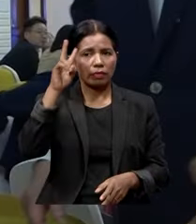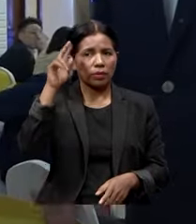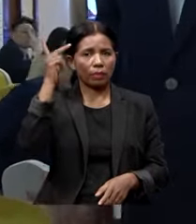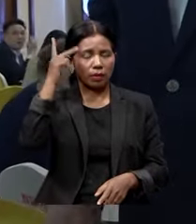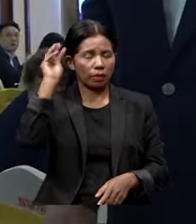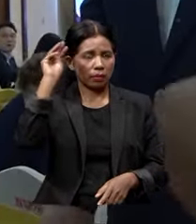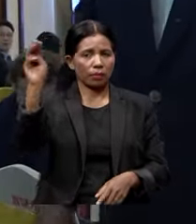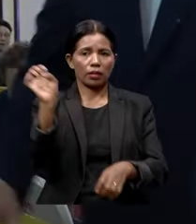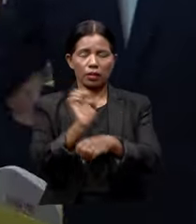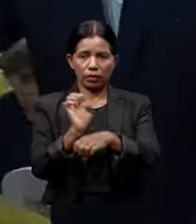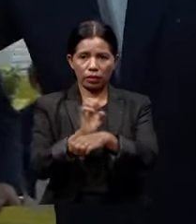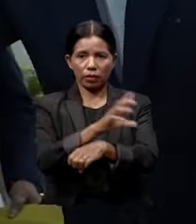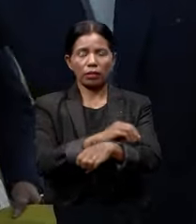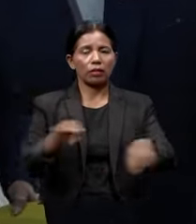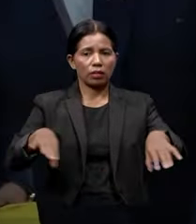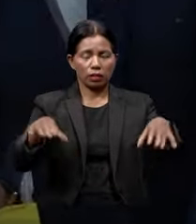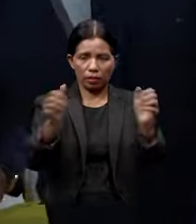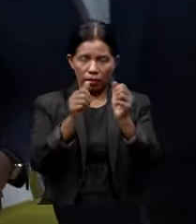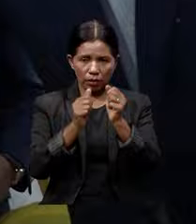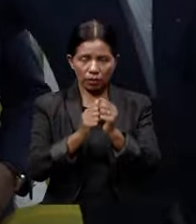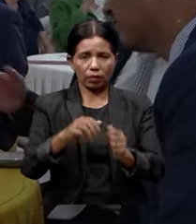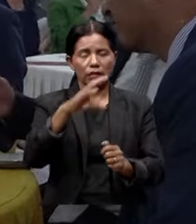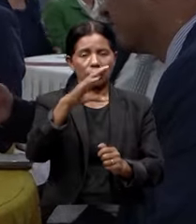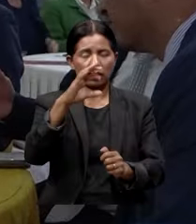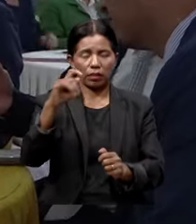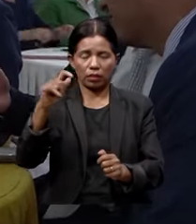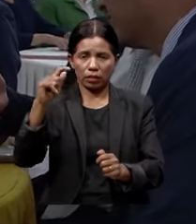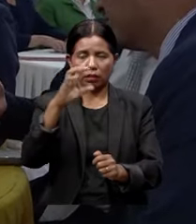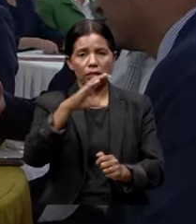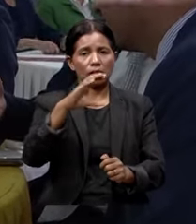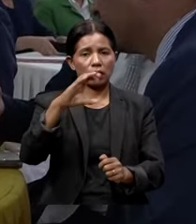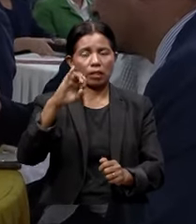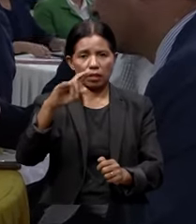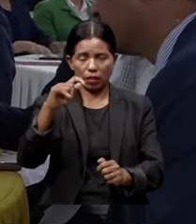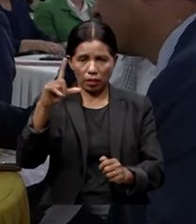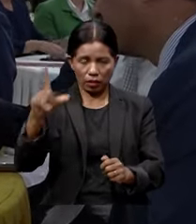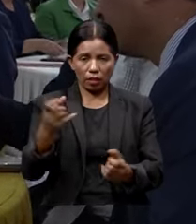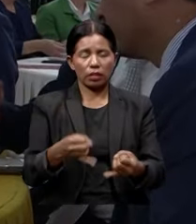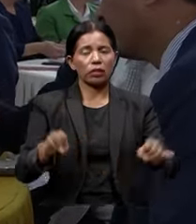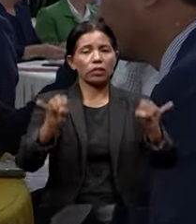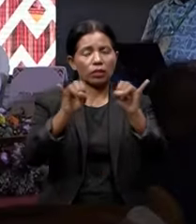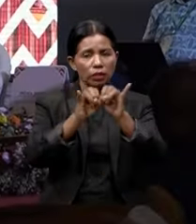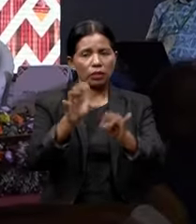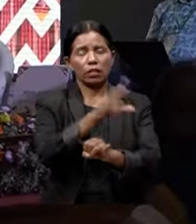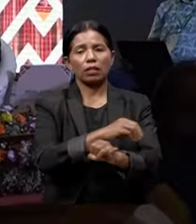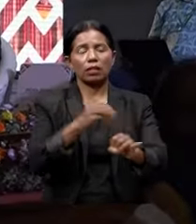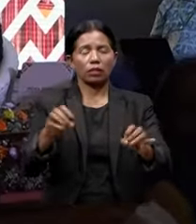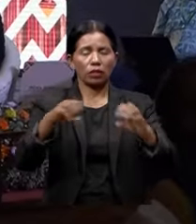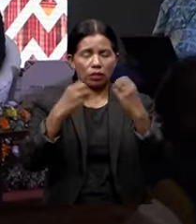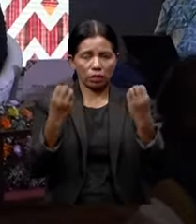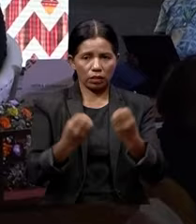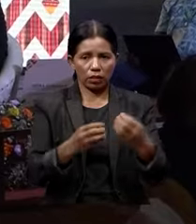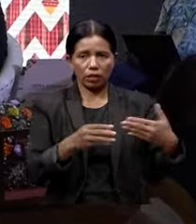Vice-Primeiro-Ministro Assunto Economia, Serviço Ramuto com Câmara Comércio e Indústria Timor-Leste, no Instituto Federal Catarinense, organiza